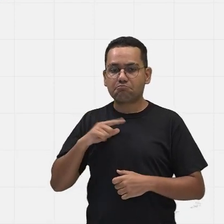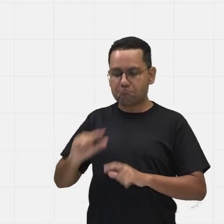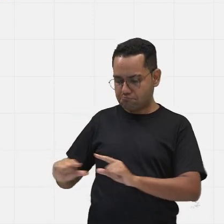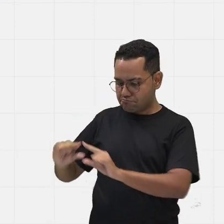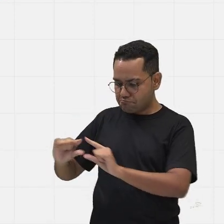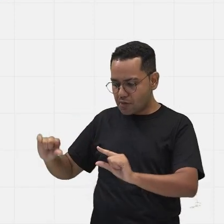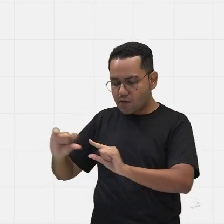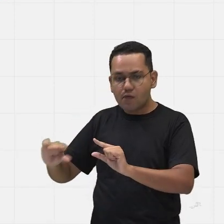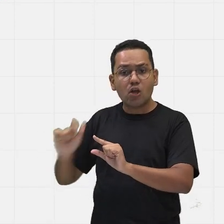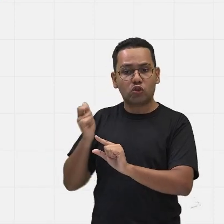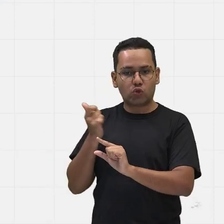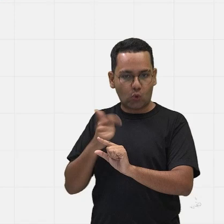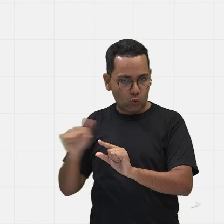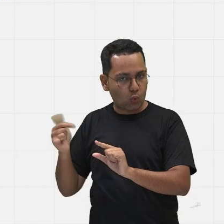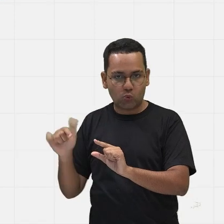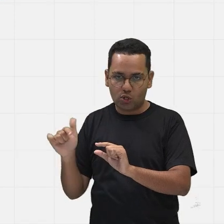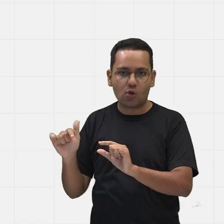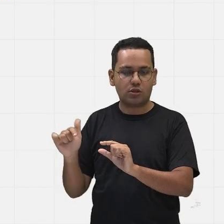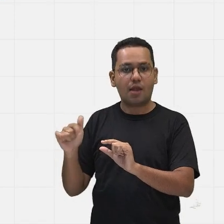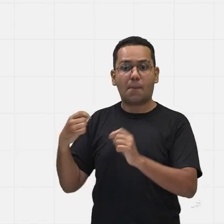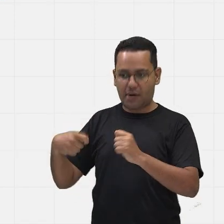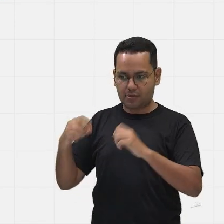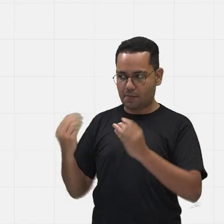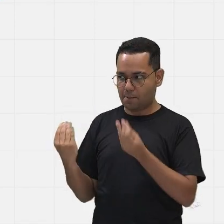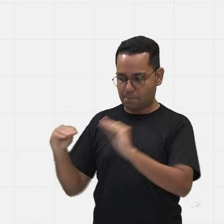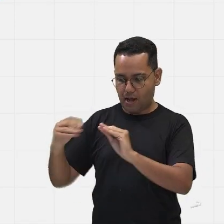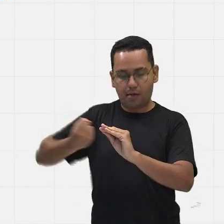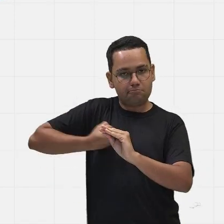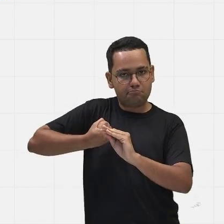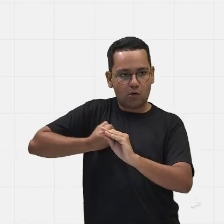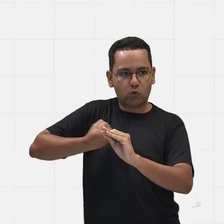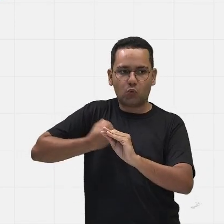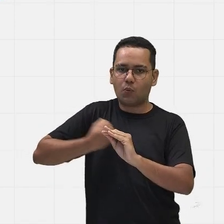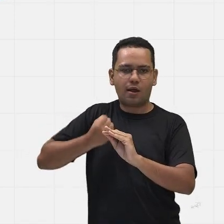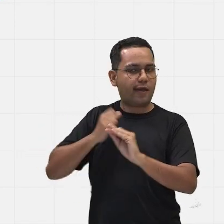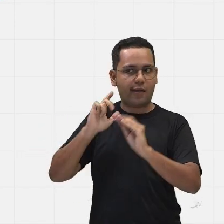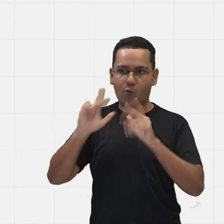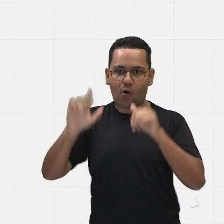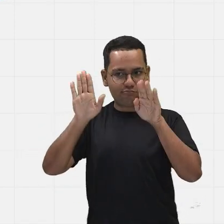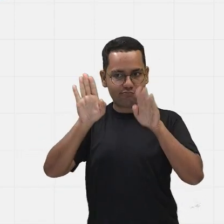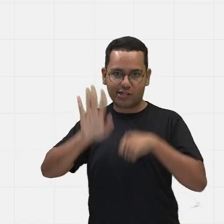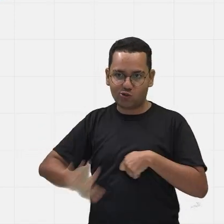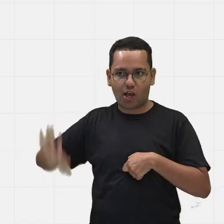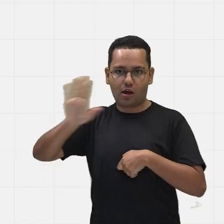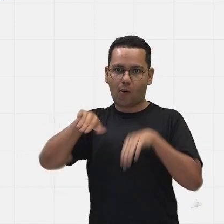essa informação que eu acabei de falar, que o servidor é padrão